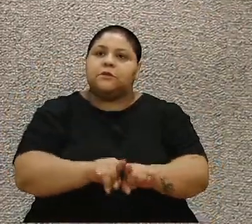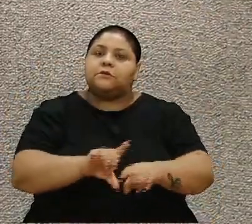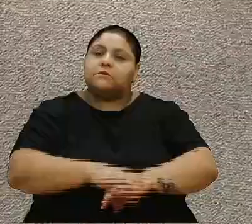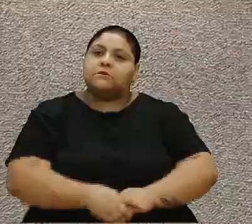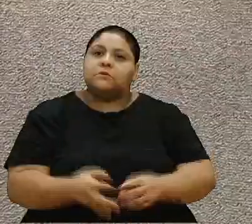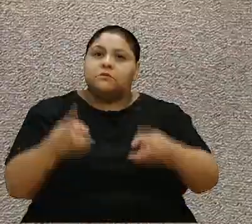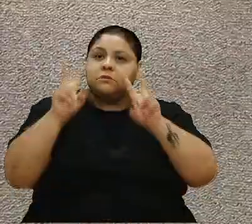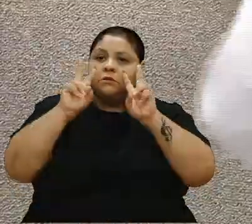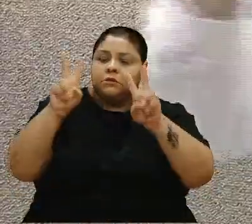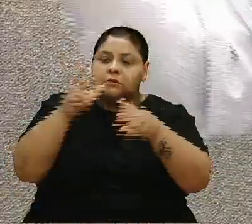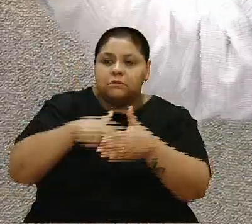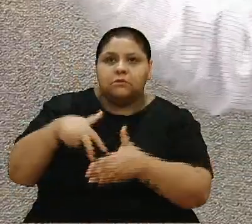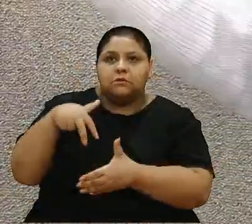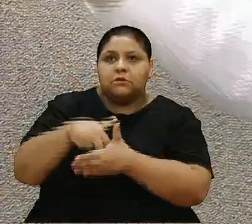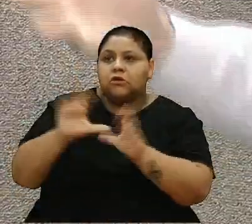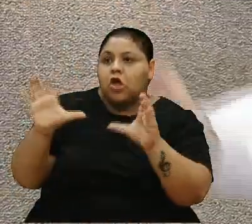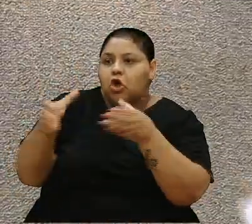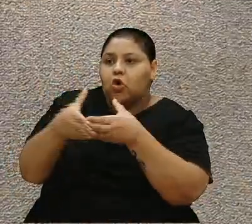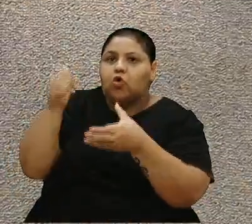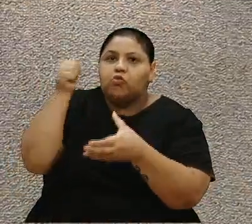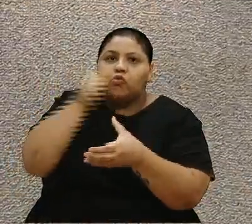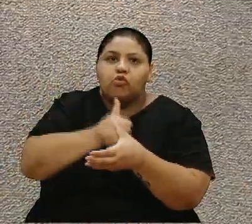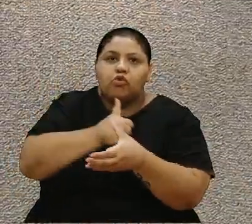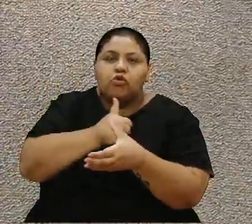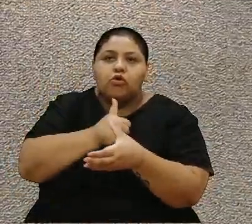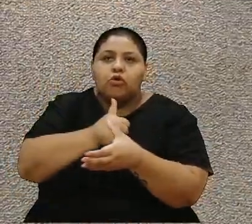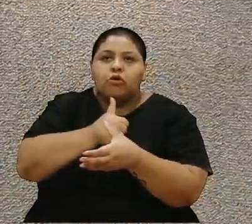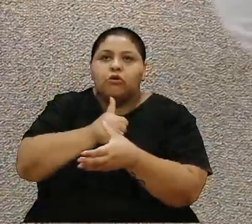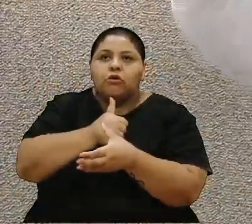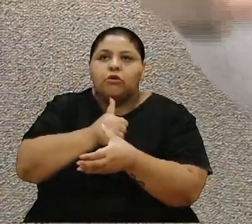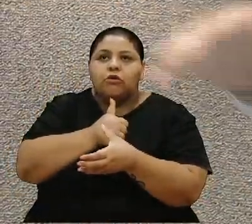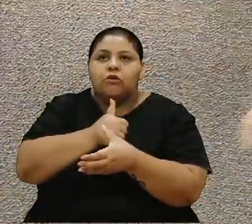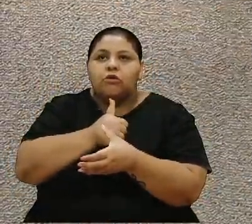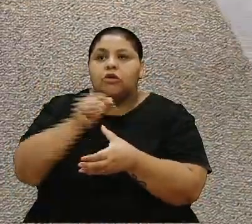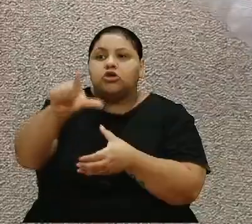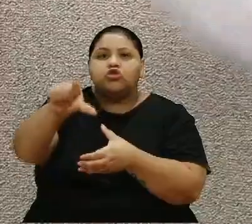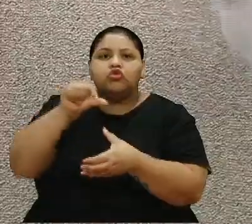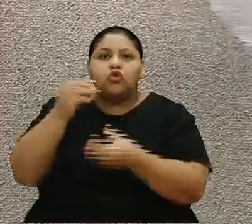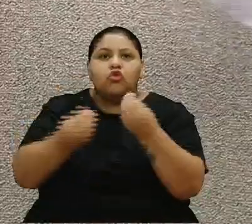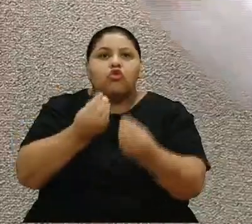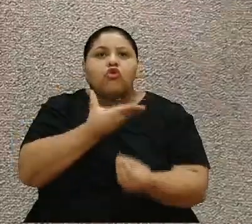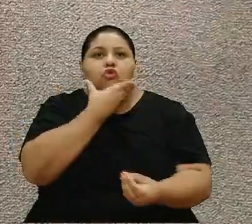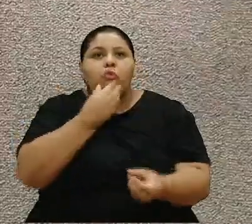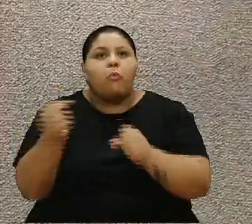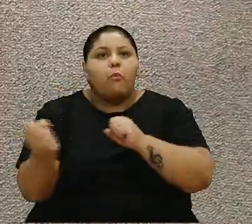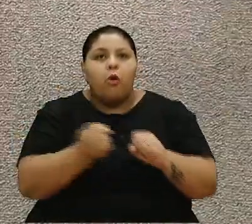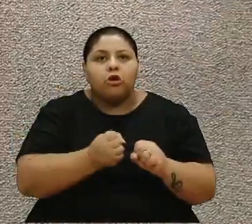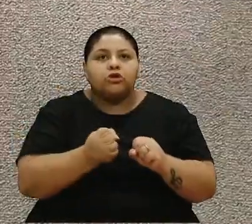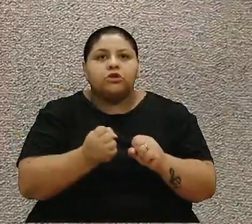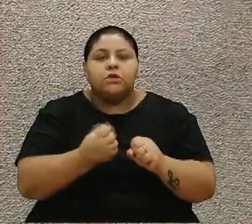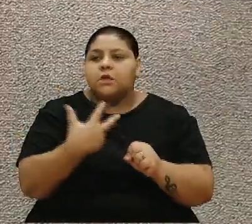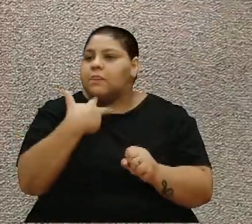Eu vejo aqui nessa tribuna grupos de mulheres que vêm aqui decidindo o que os homens podem e o que eles não